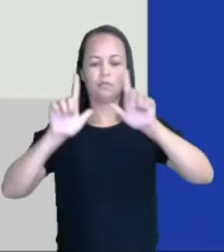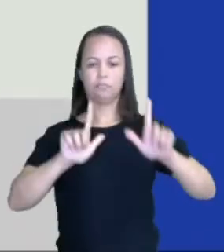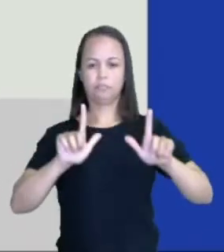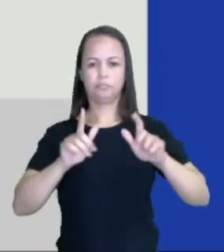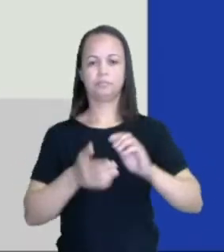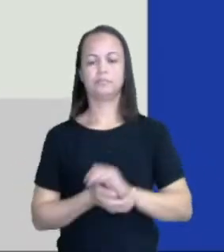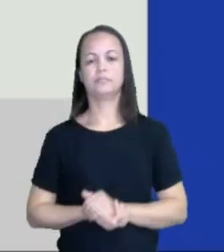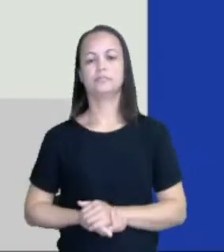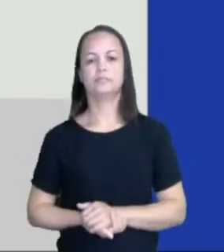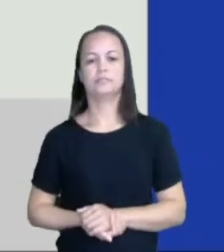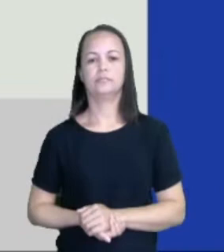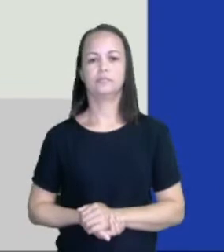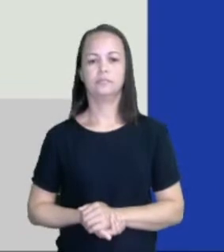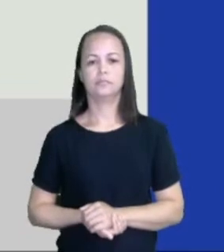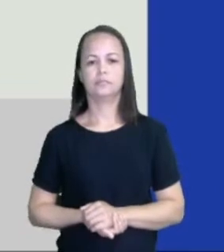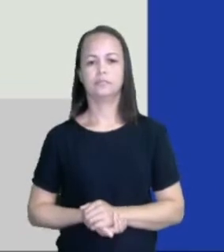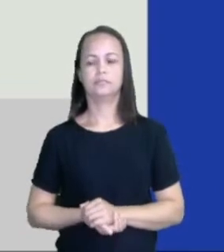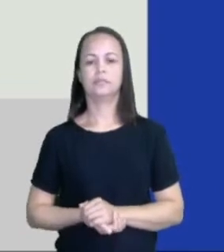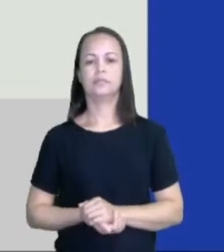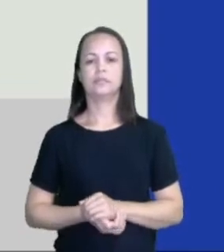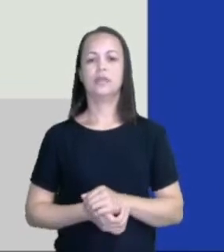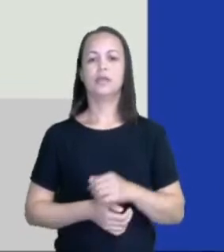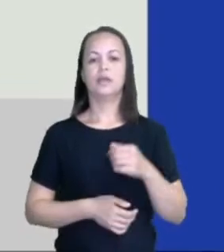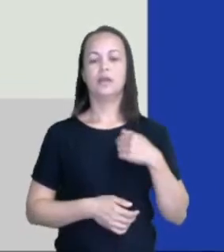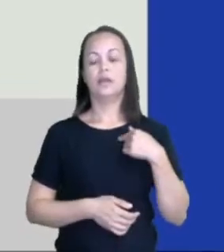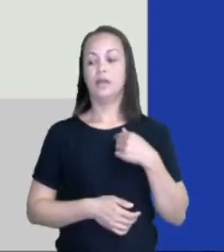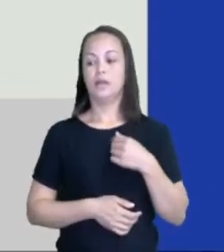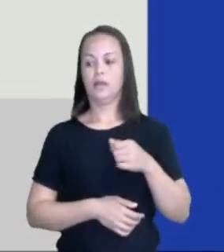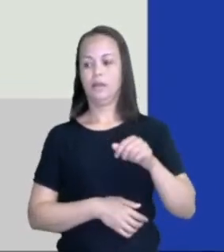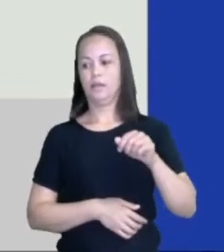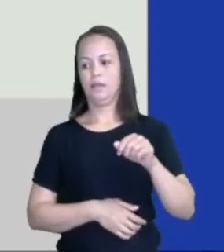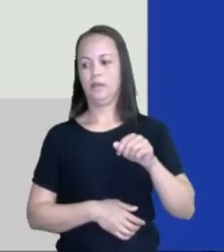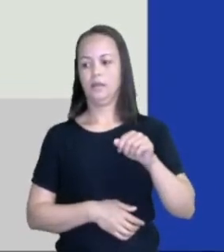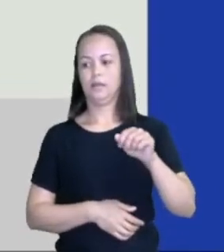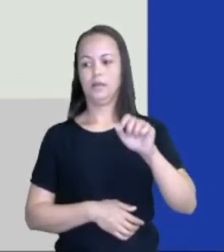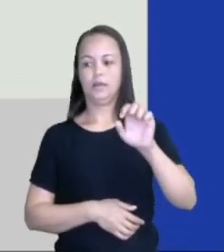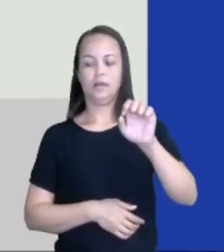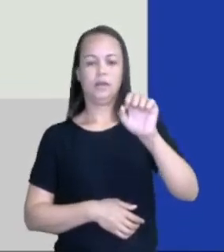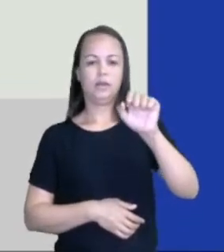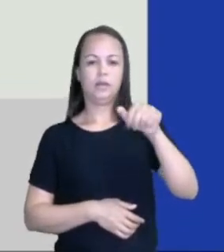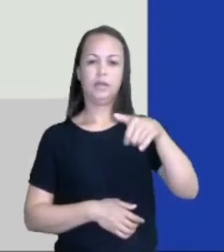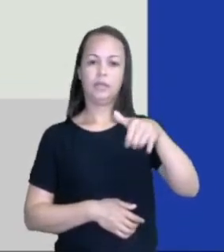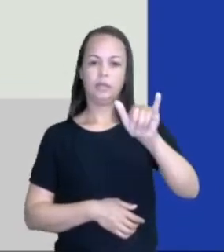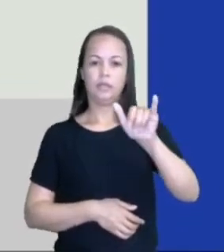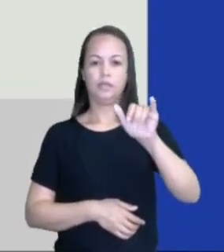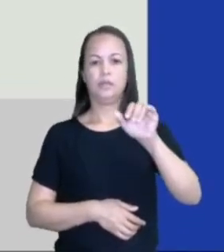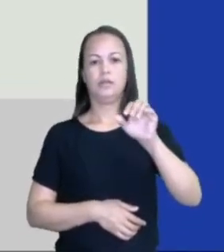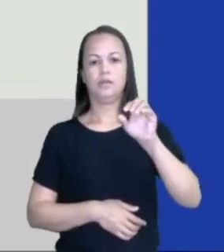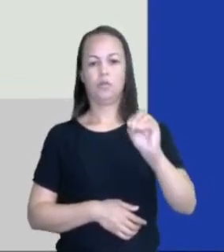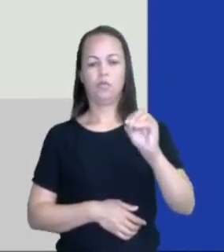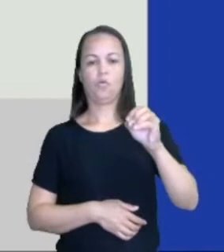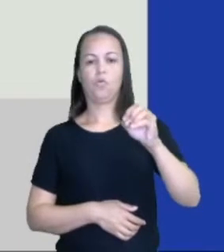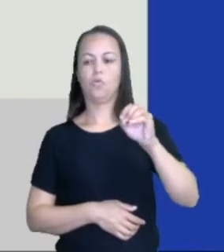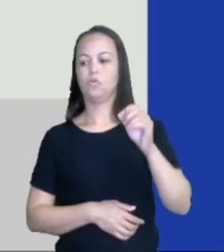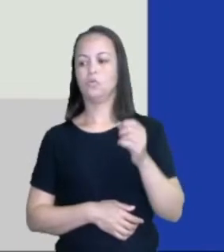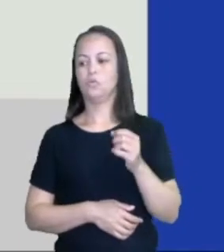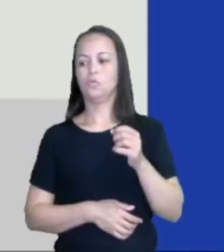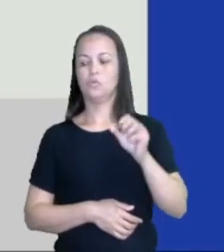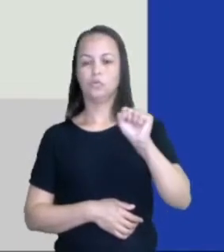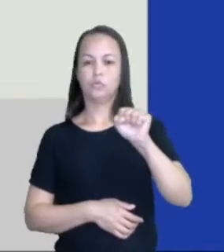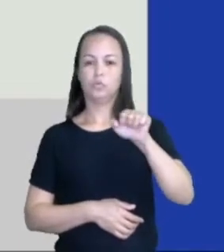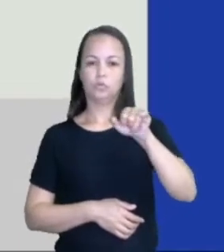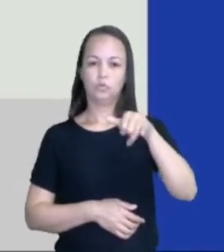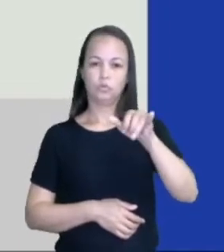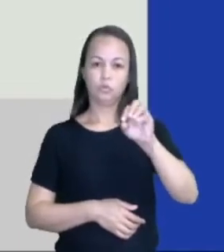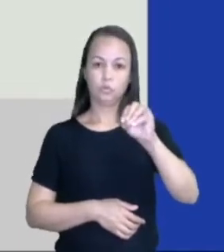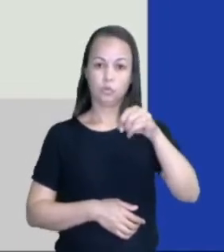favor. Eu sou, tu eres ou vós sois. Na aula anterior,